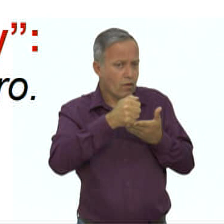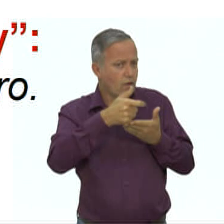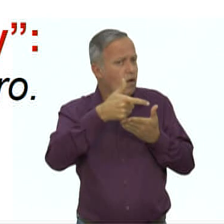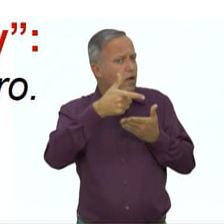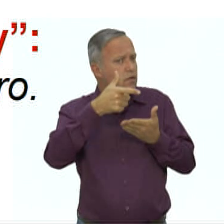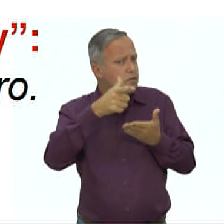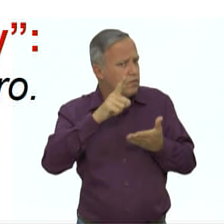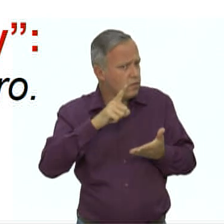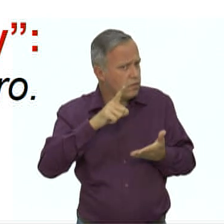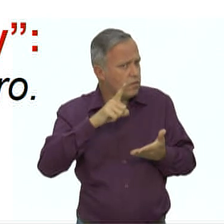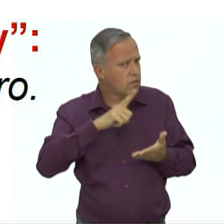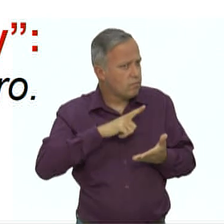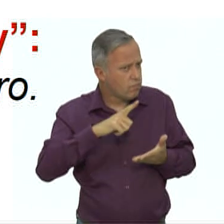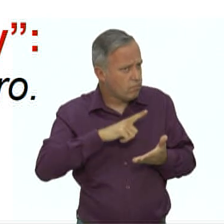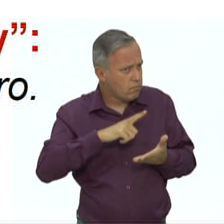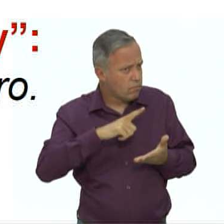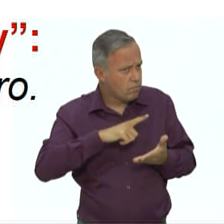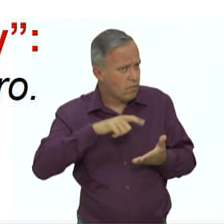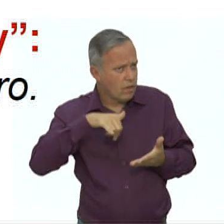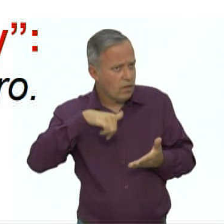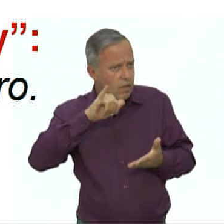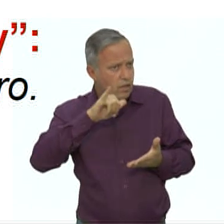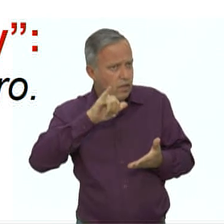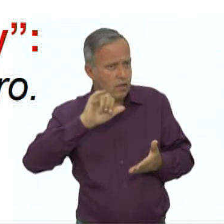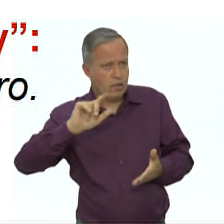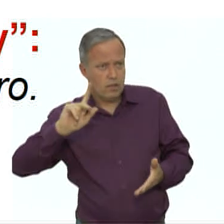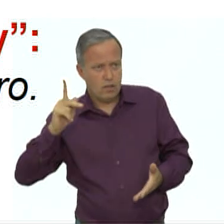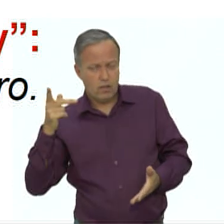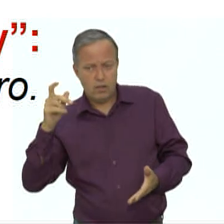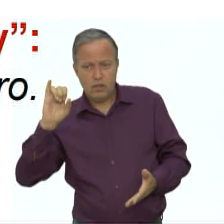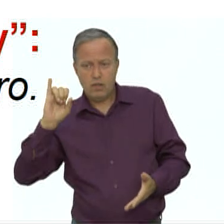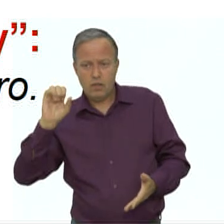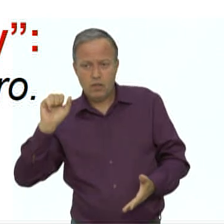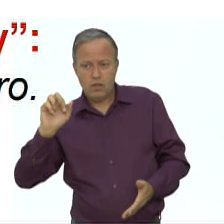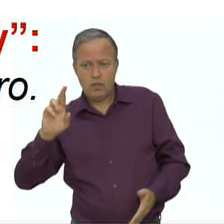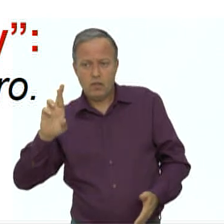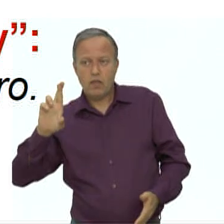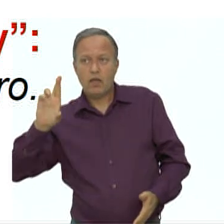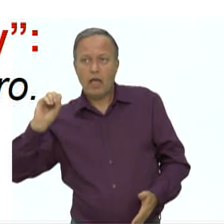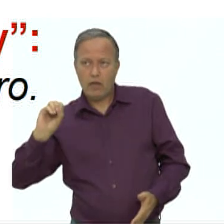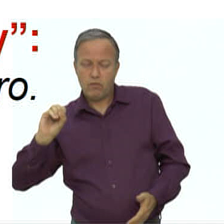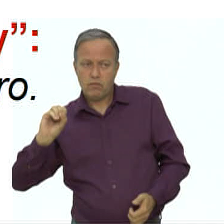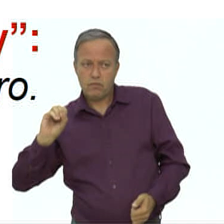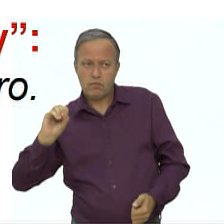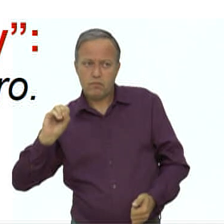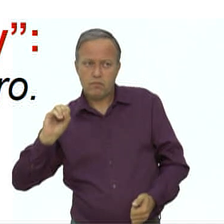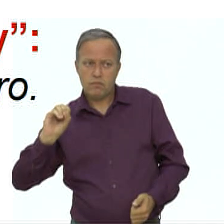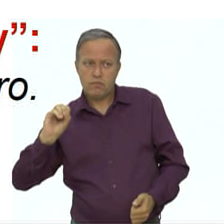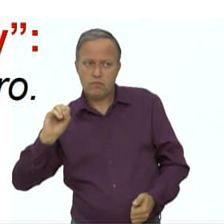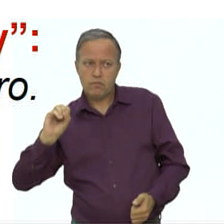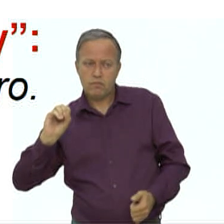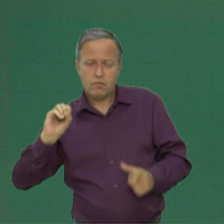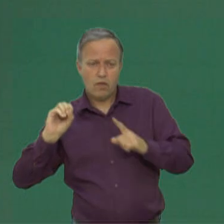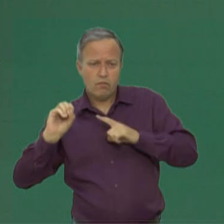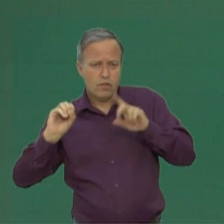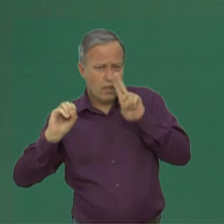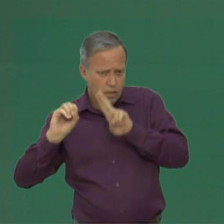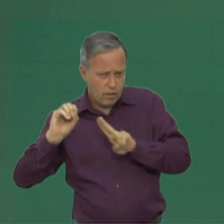y hierro. Porque aquí, tá? Nós